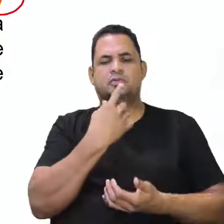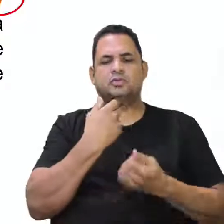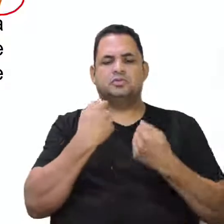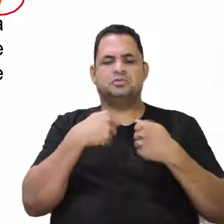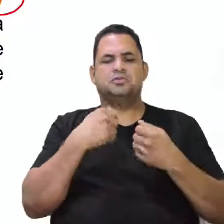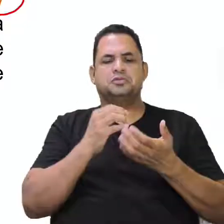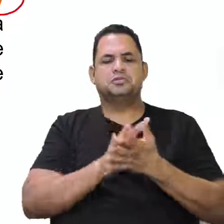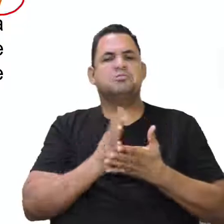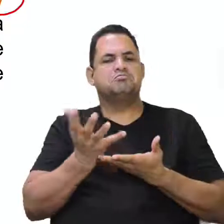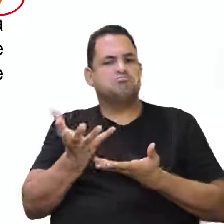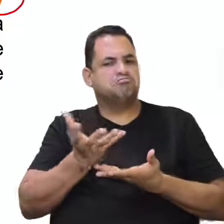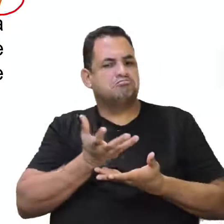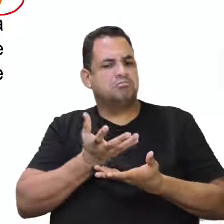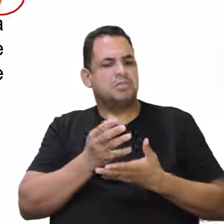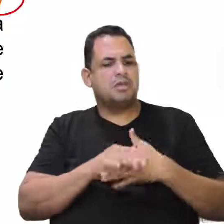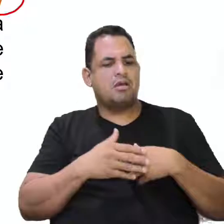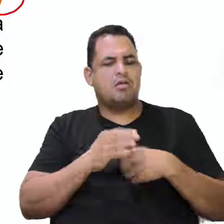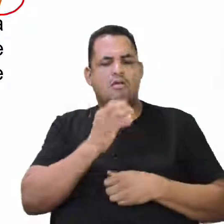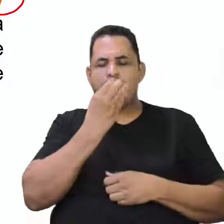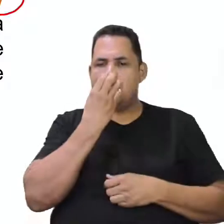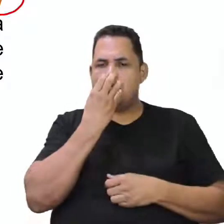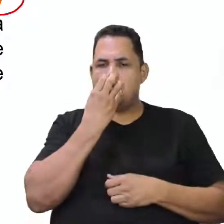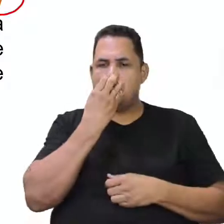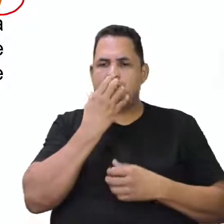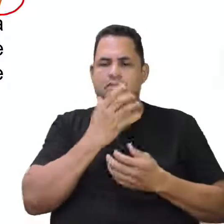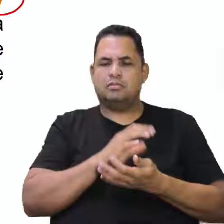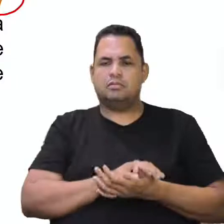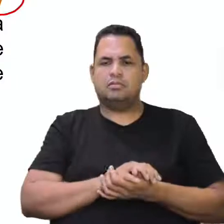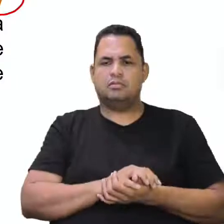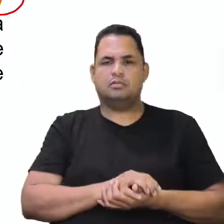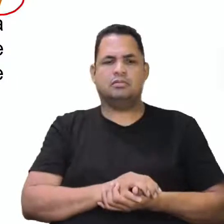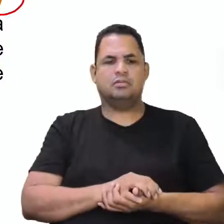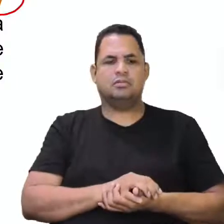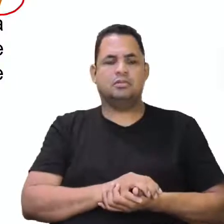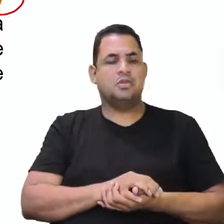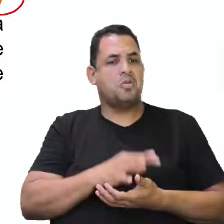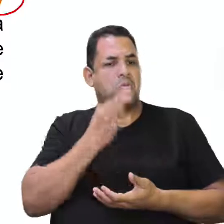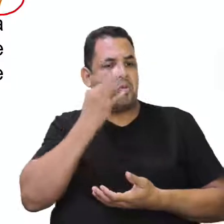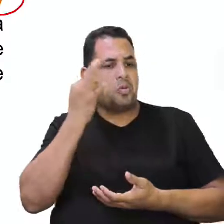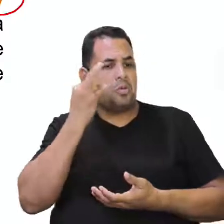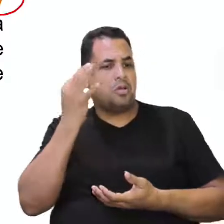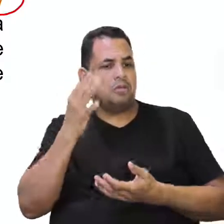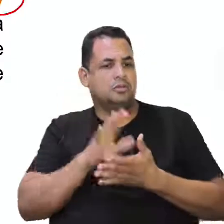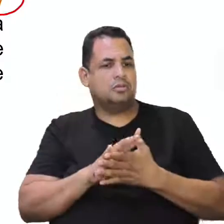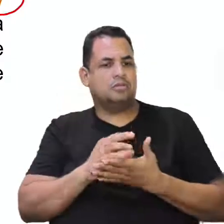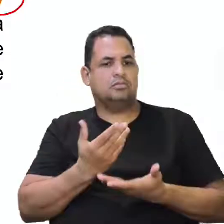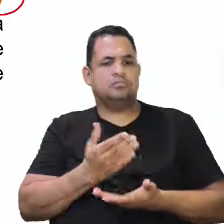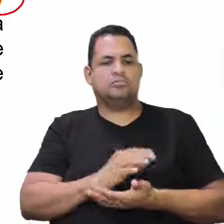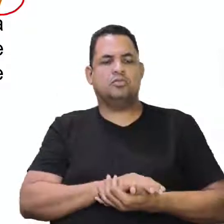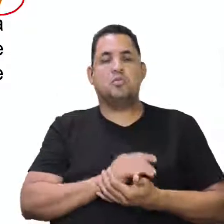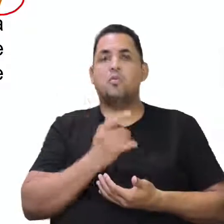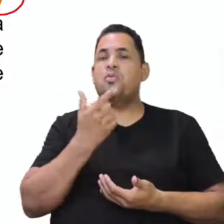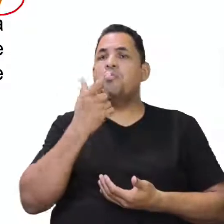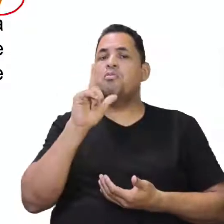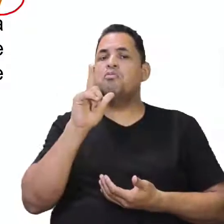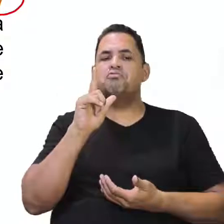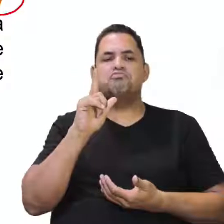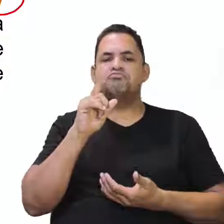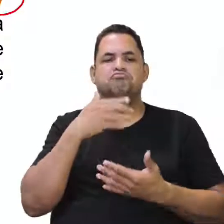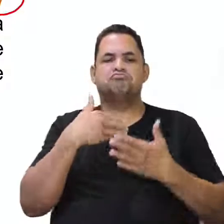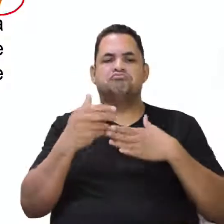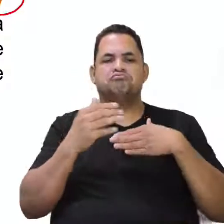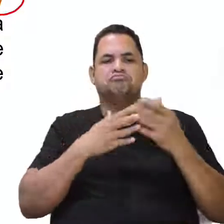facilmente adotar um cachorro, adopt a dog, a cat, um gato, or another animal, ou qualquer